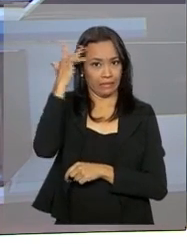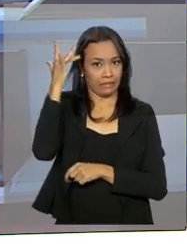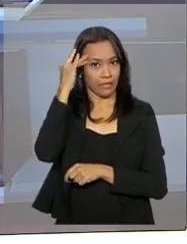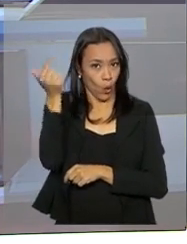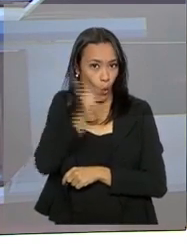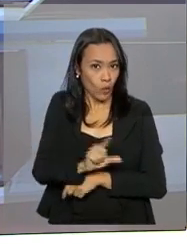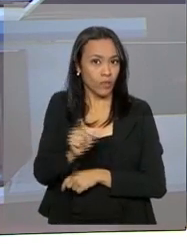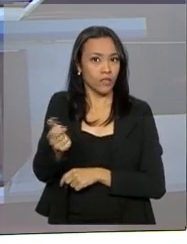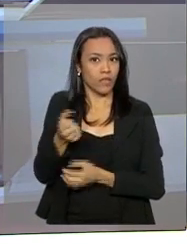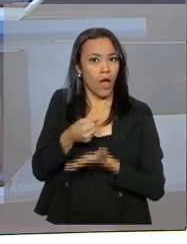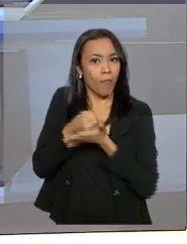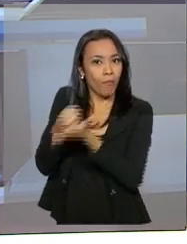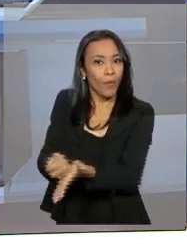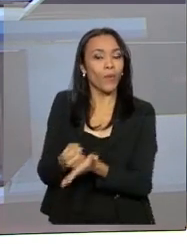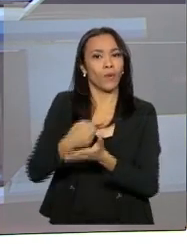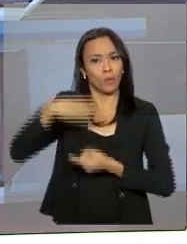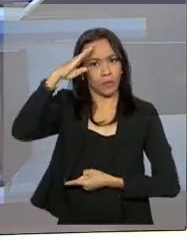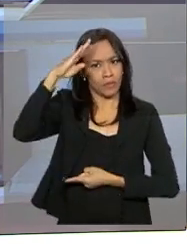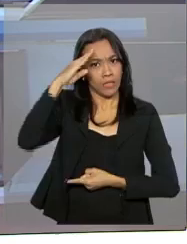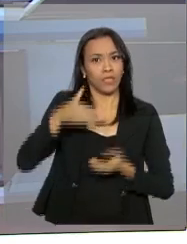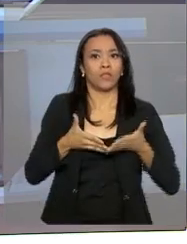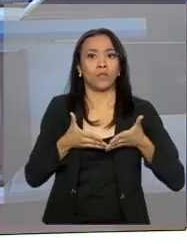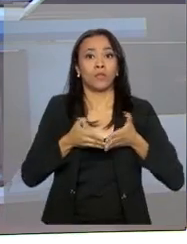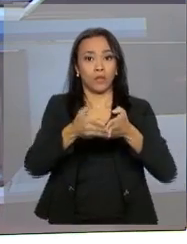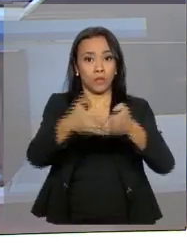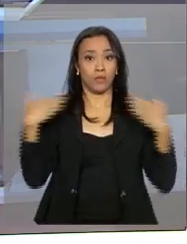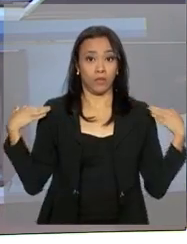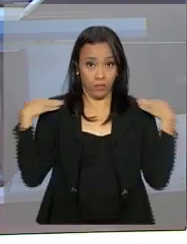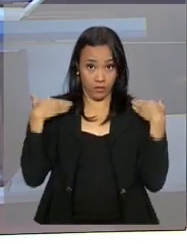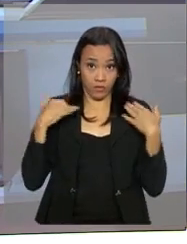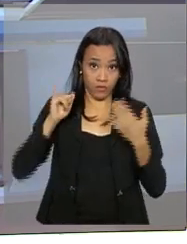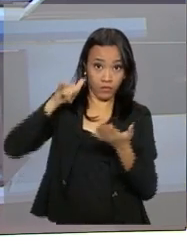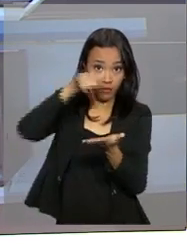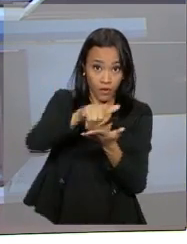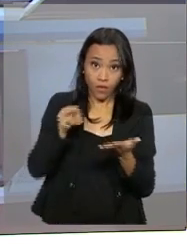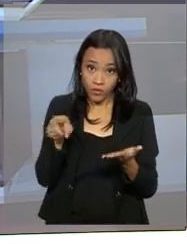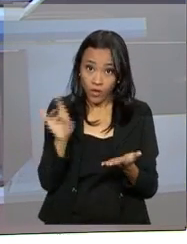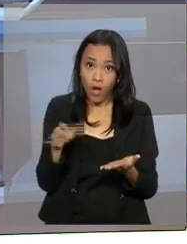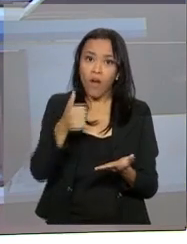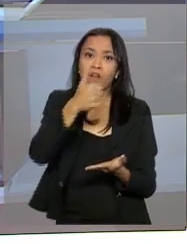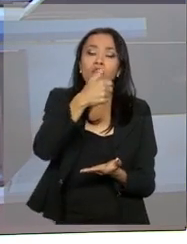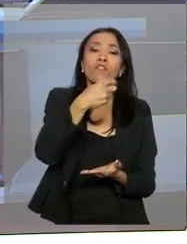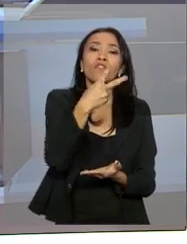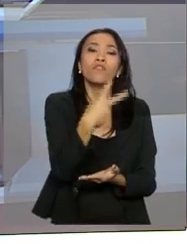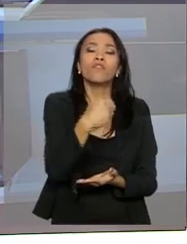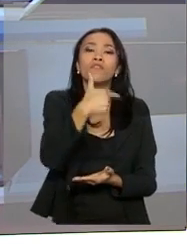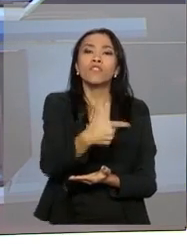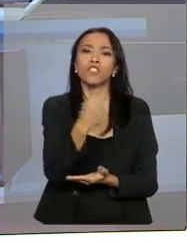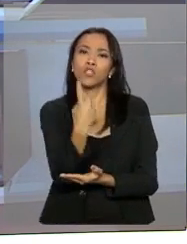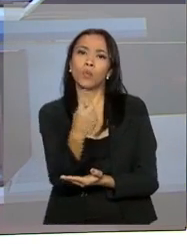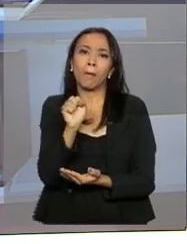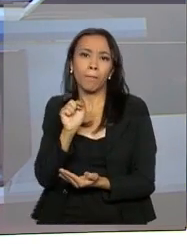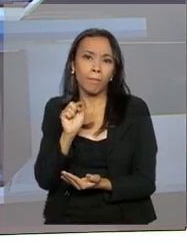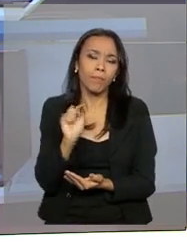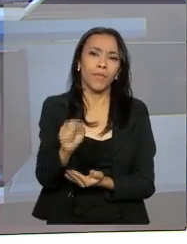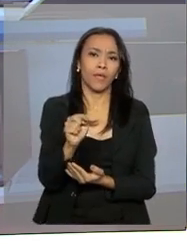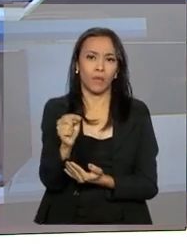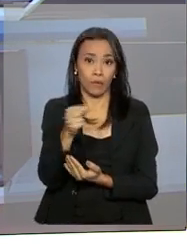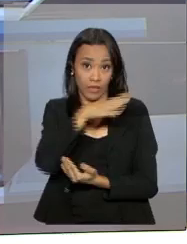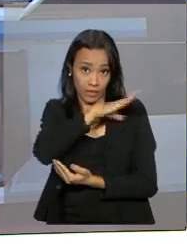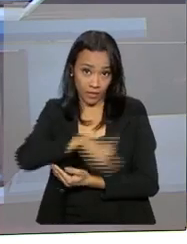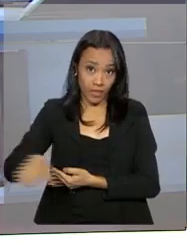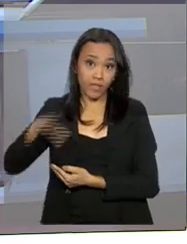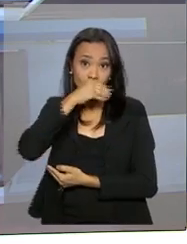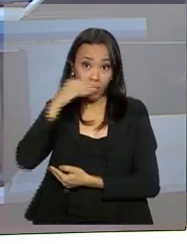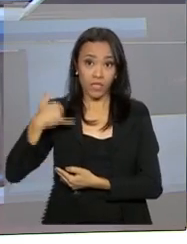rendimento que contam com o apoio do Exército, da Marinha e da Aeronáutica. 21 mil crianças e adolescentes entre